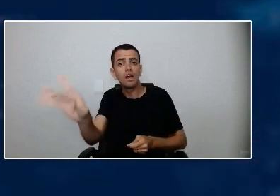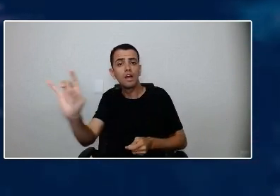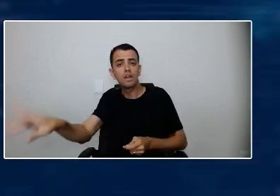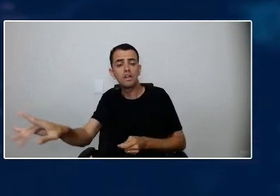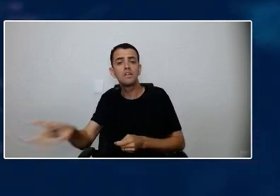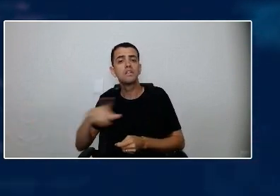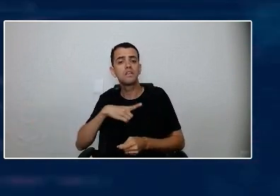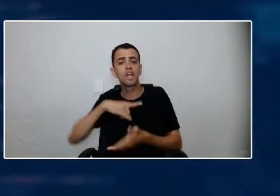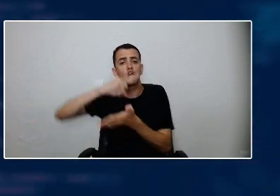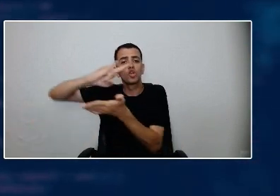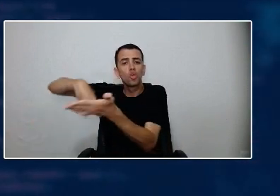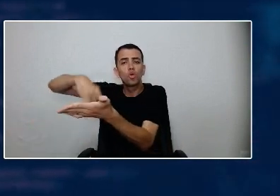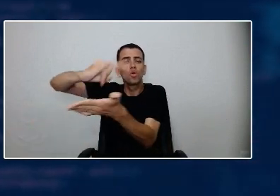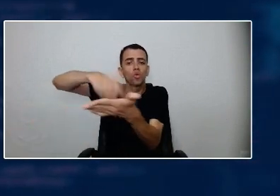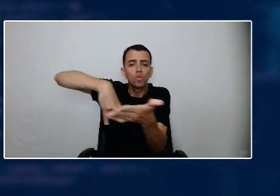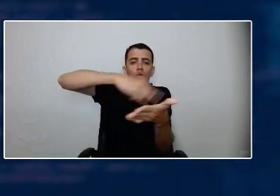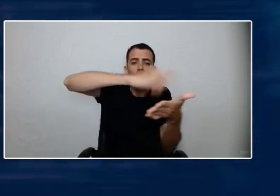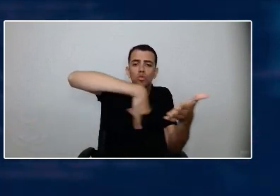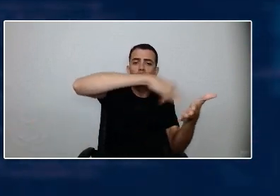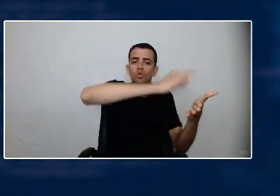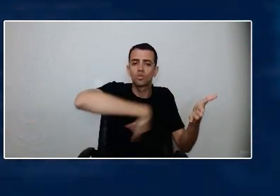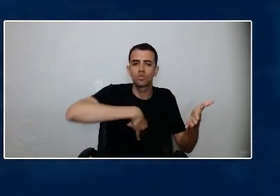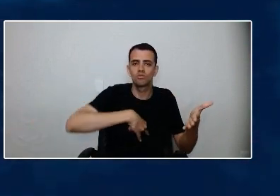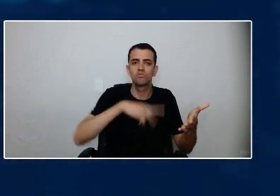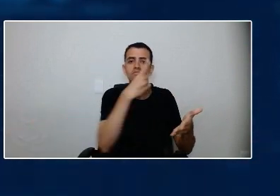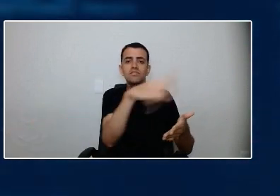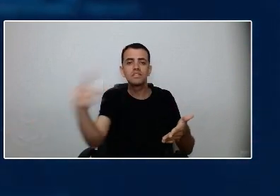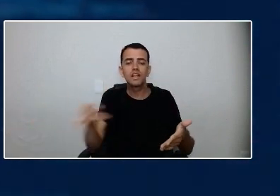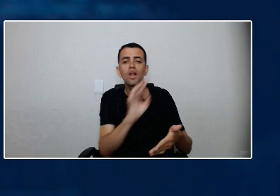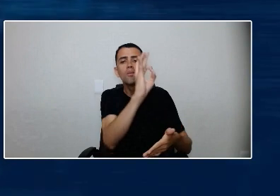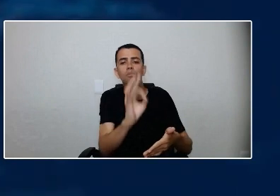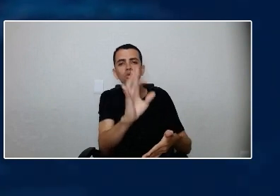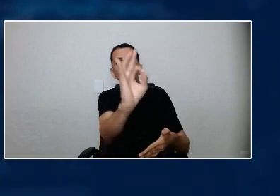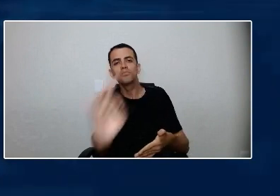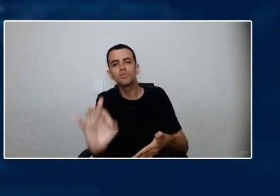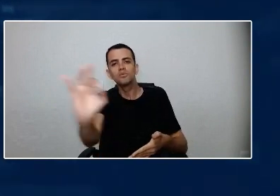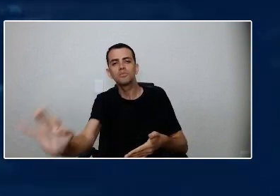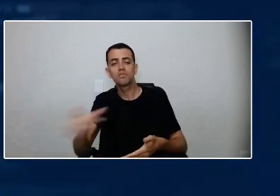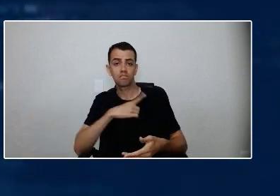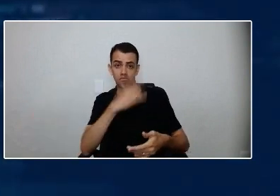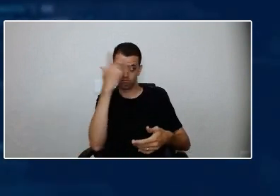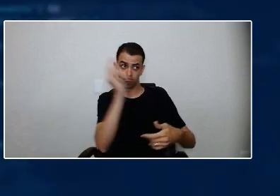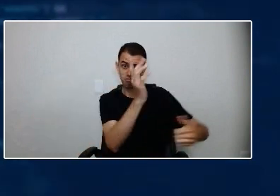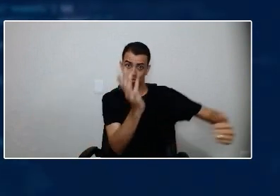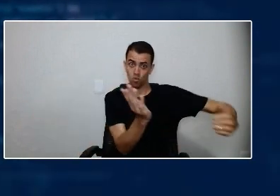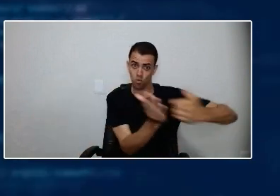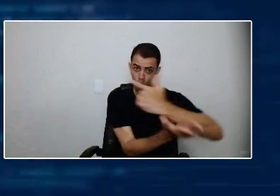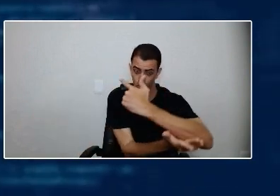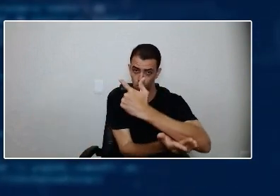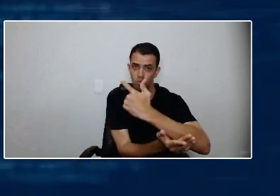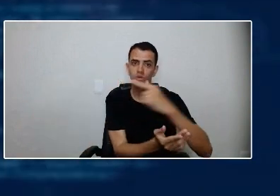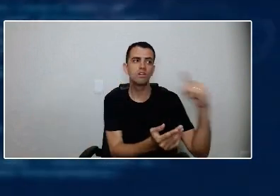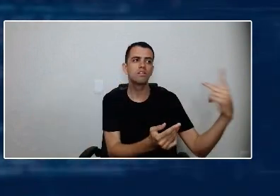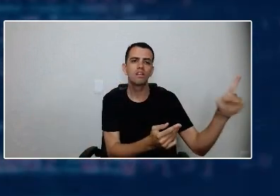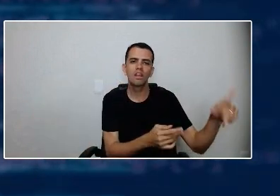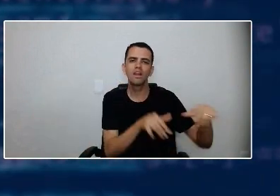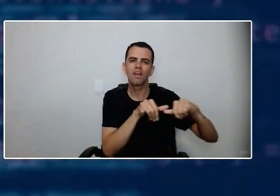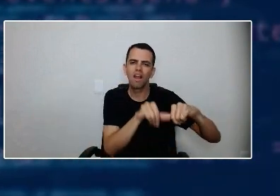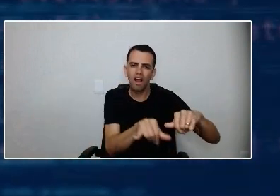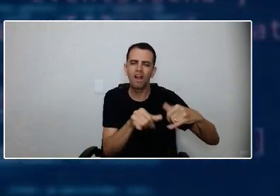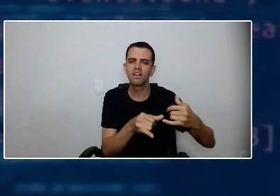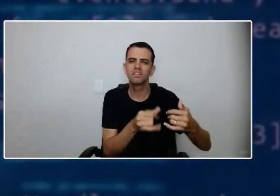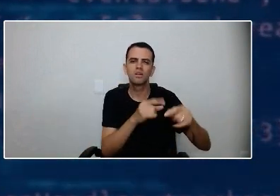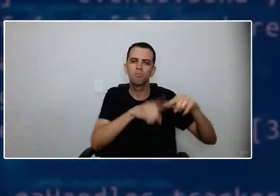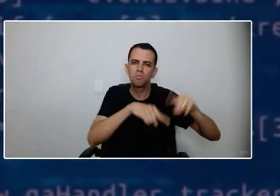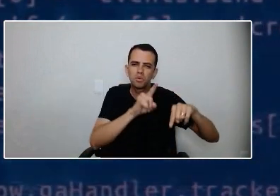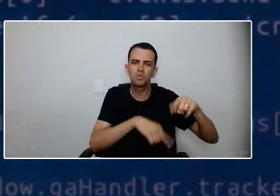o a a sua o seu pedacinho da venda então tem o comprador né então todos os detalhes de quem comprou o carrinho os produtos as transações que estão ali